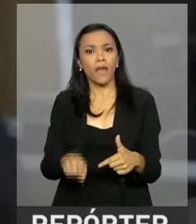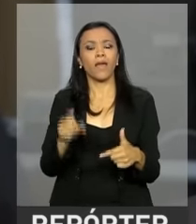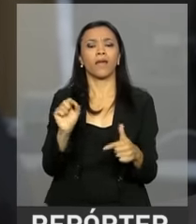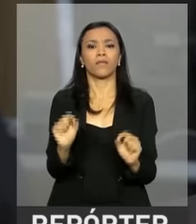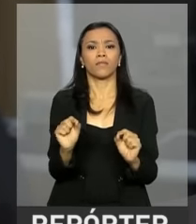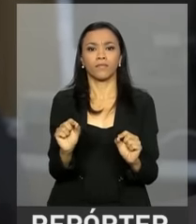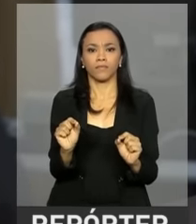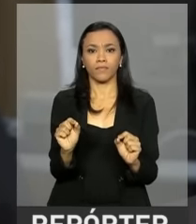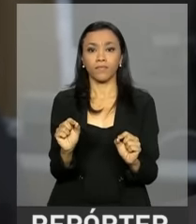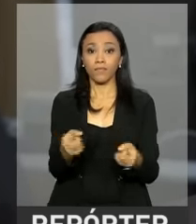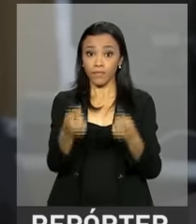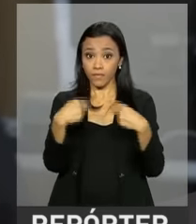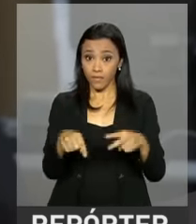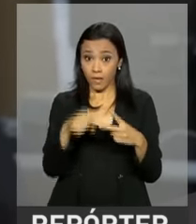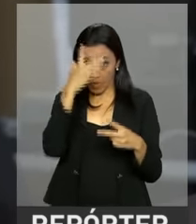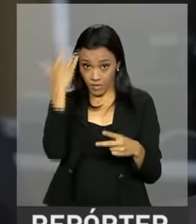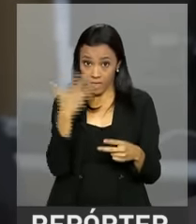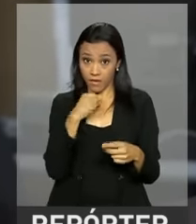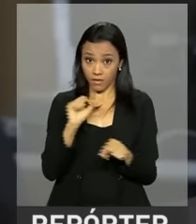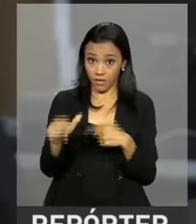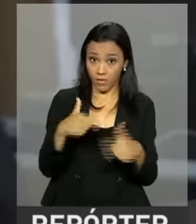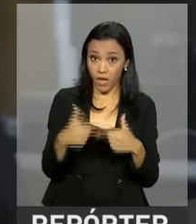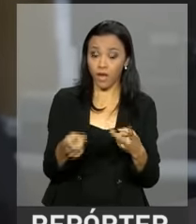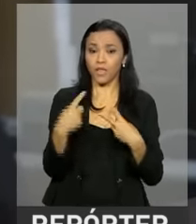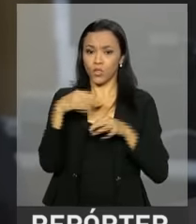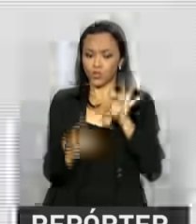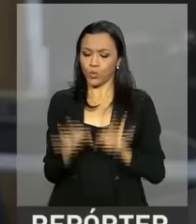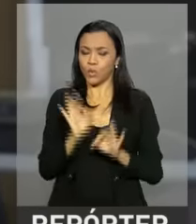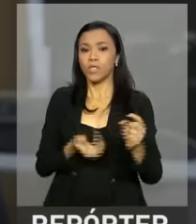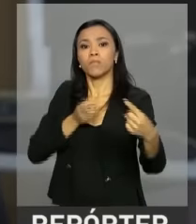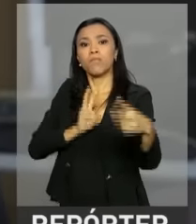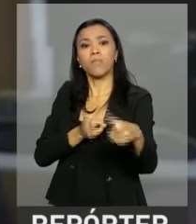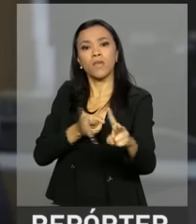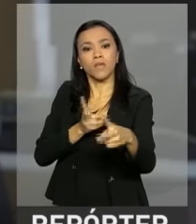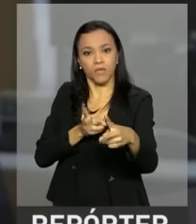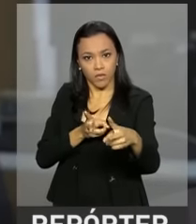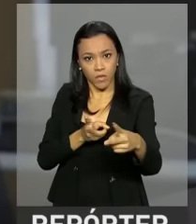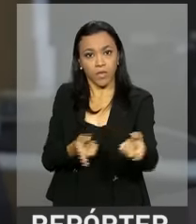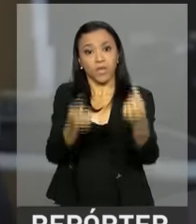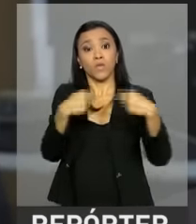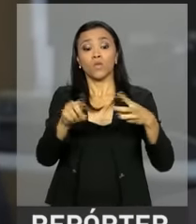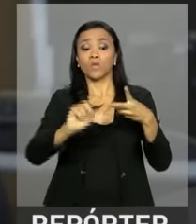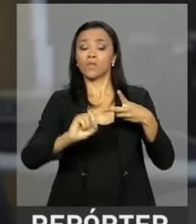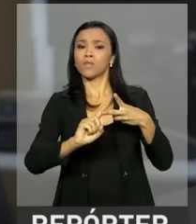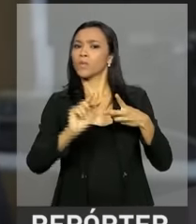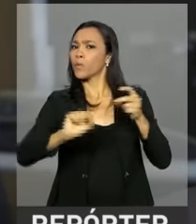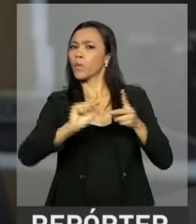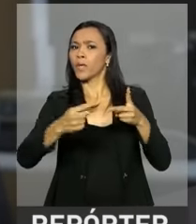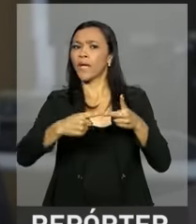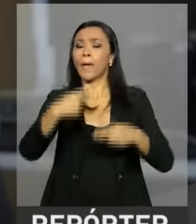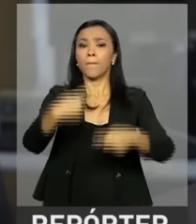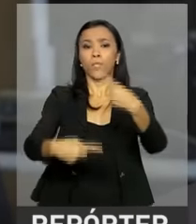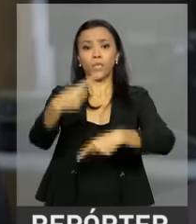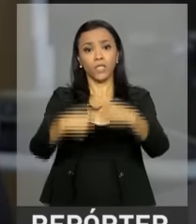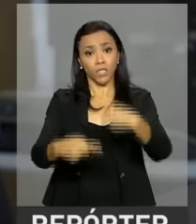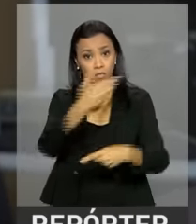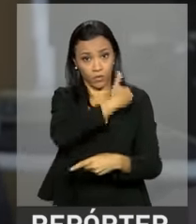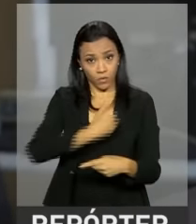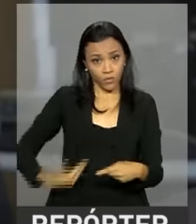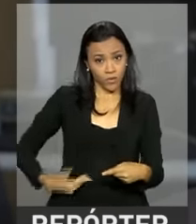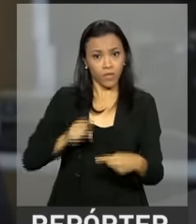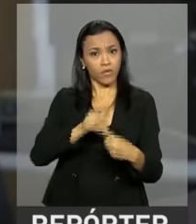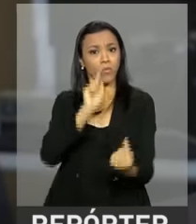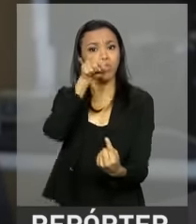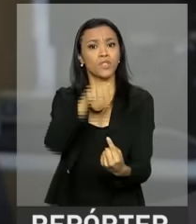trabalhador pelo empregador e pelo juiz seja a mesma o segundo eixo é é políticas públicas que promova